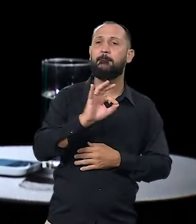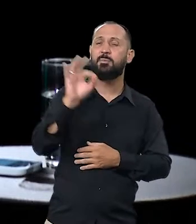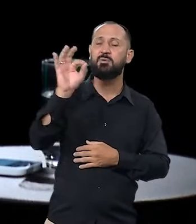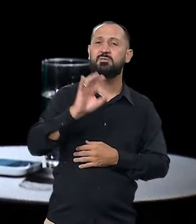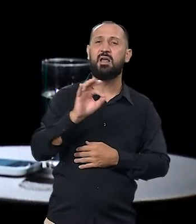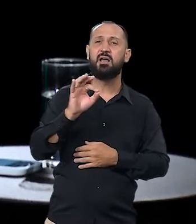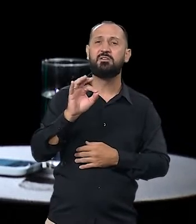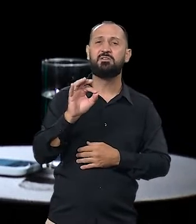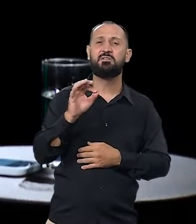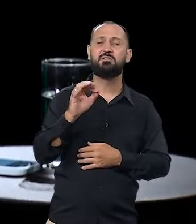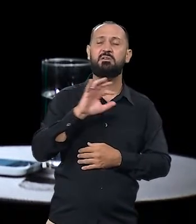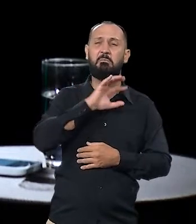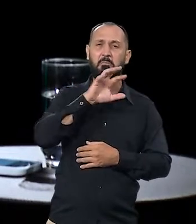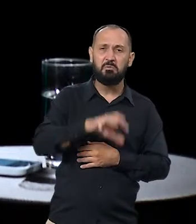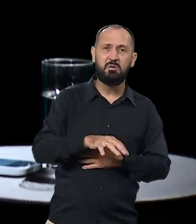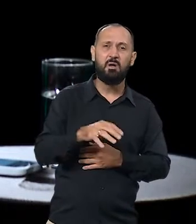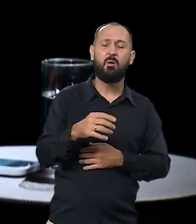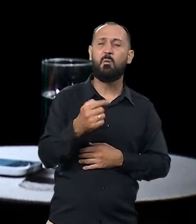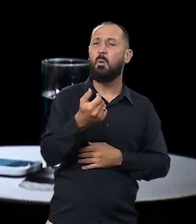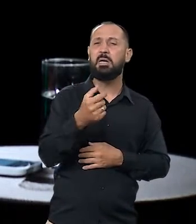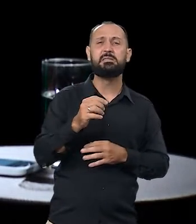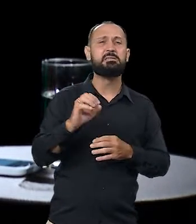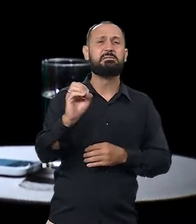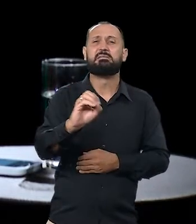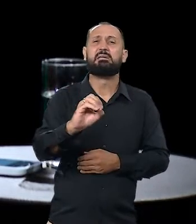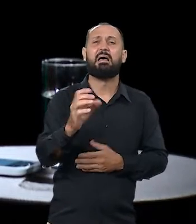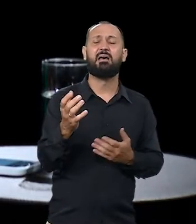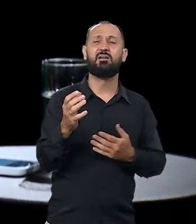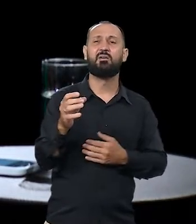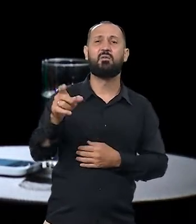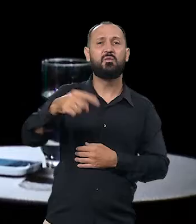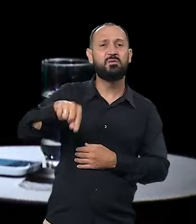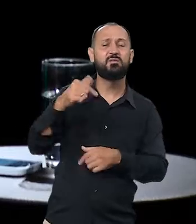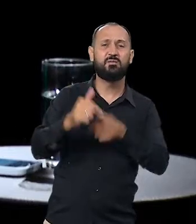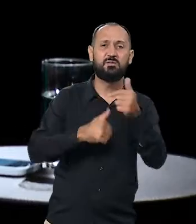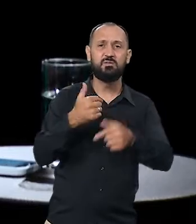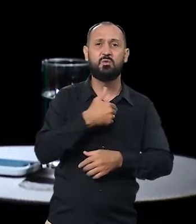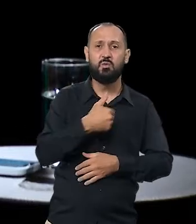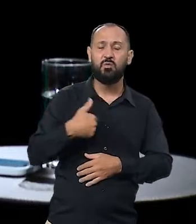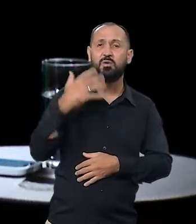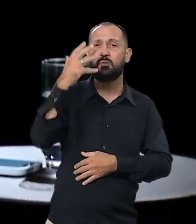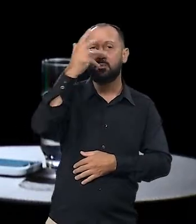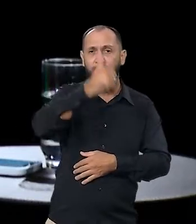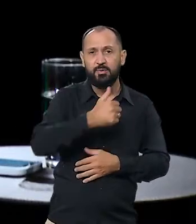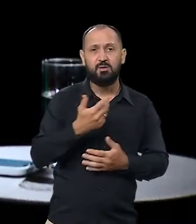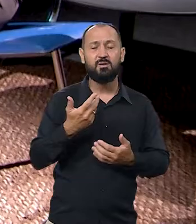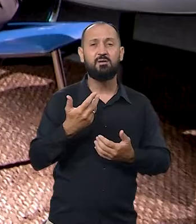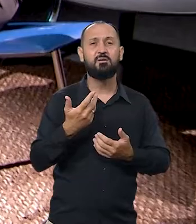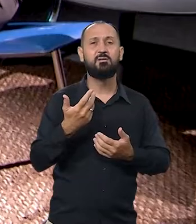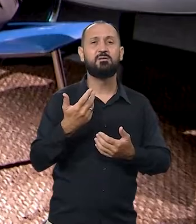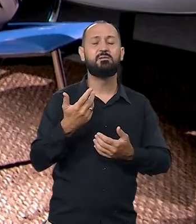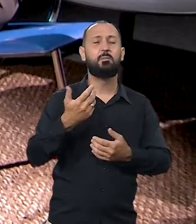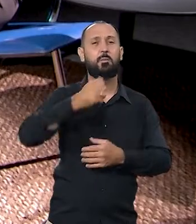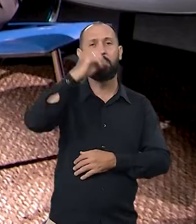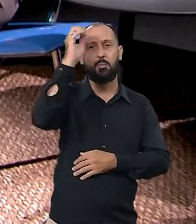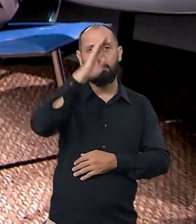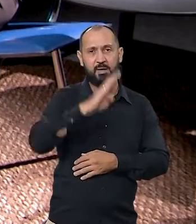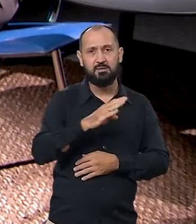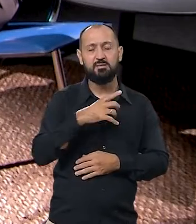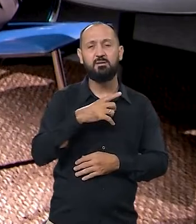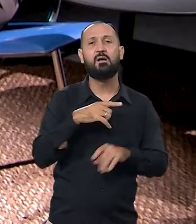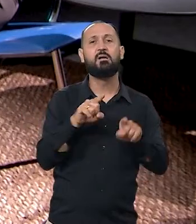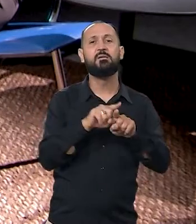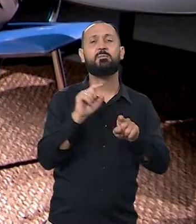índice de rejeição praticamente nenhum, né? Assim, vocês fazendo um governo muito bonito para o resto